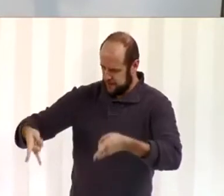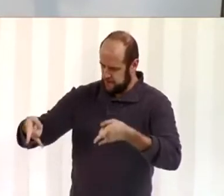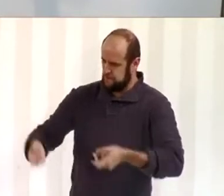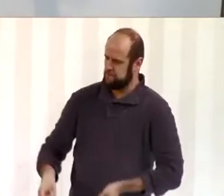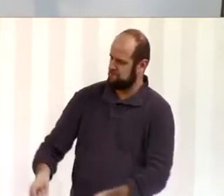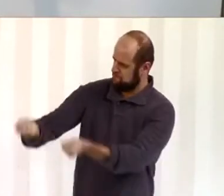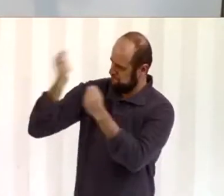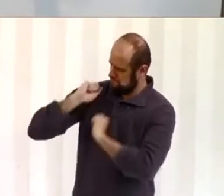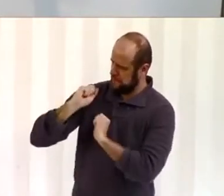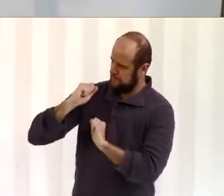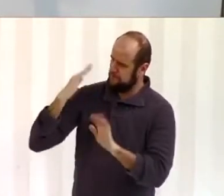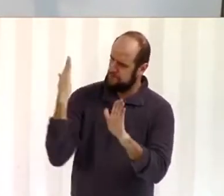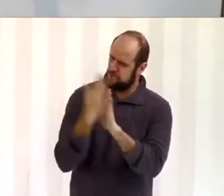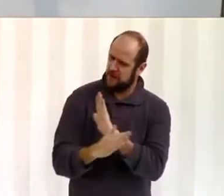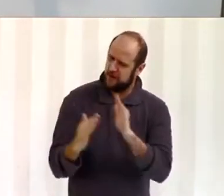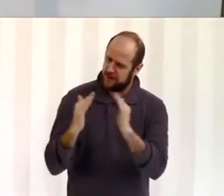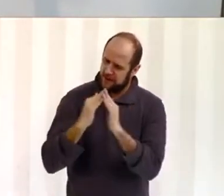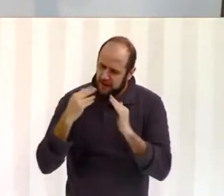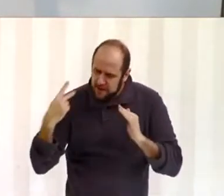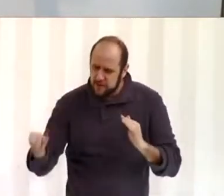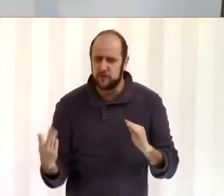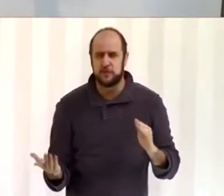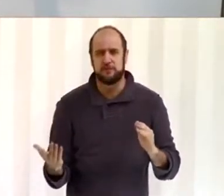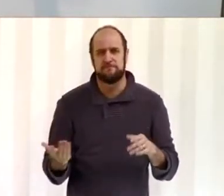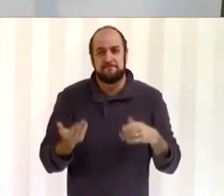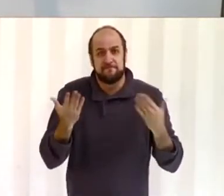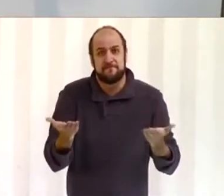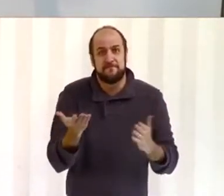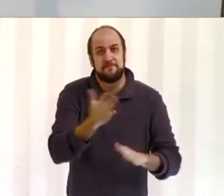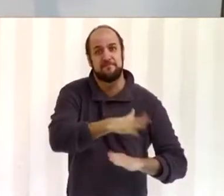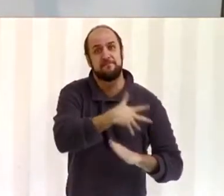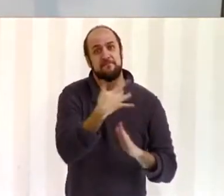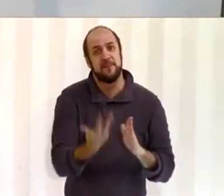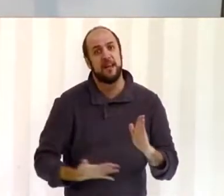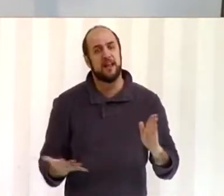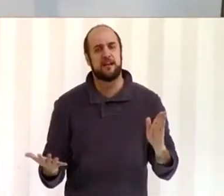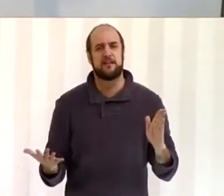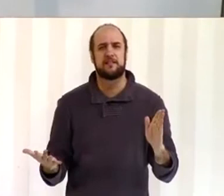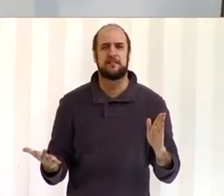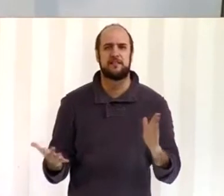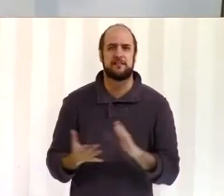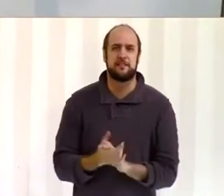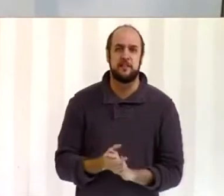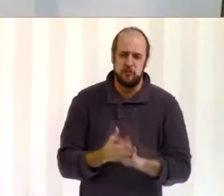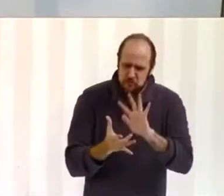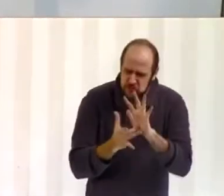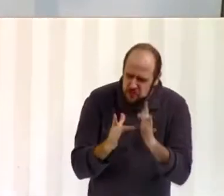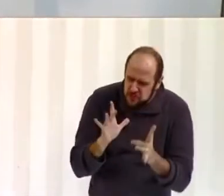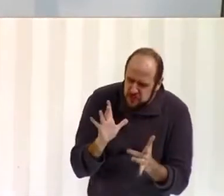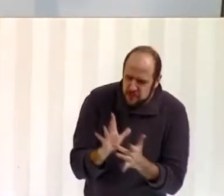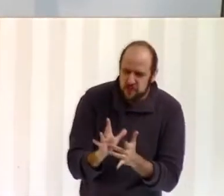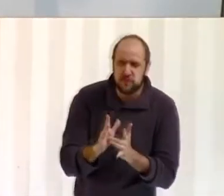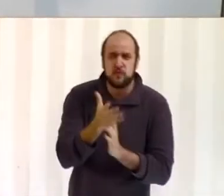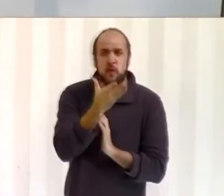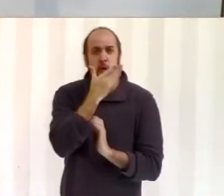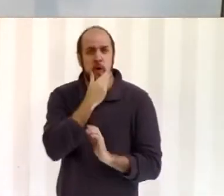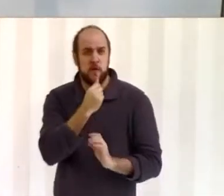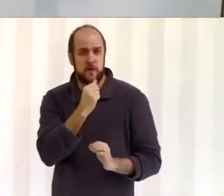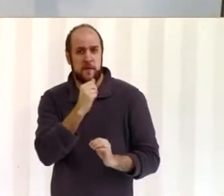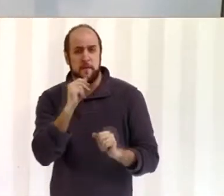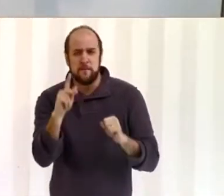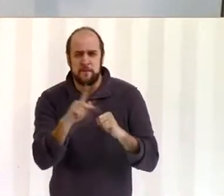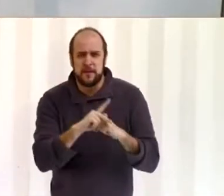Jairo. E é para esse Eliseu do Novo Testamento, é para esse Jesus que o apóstolo Pedro diz,